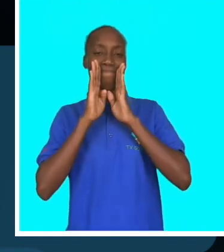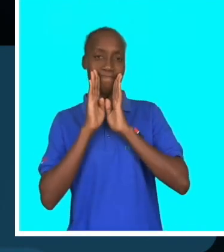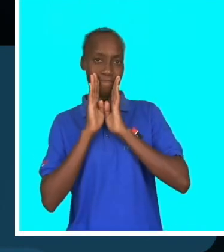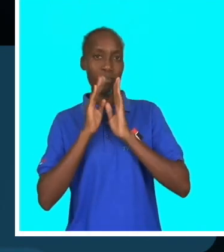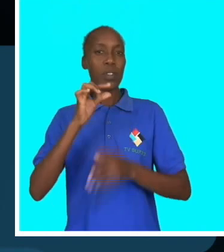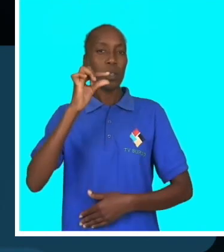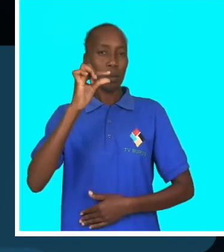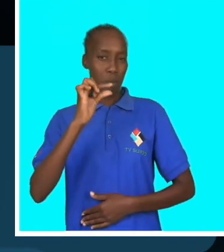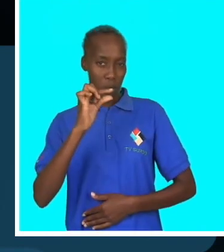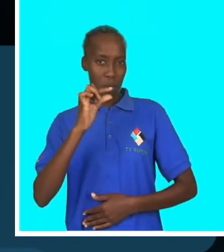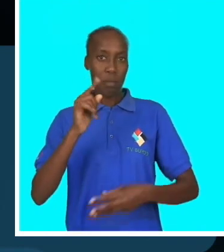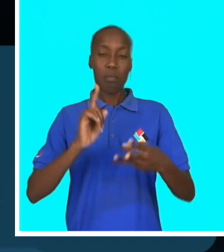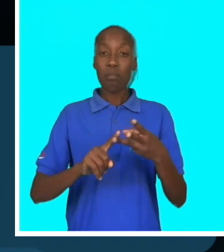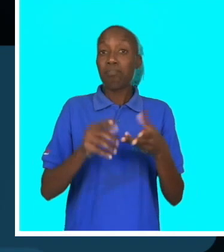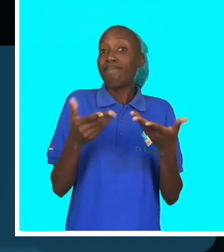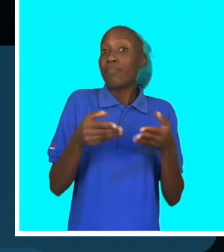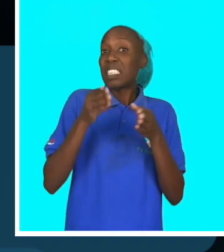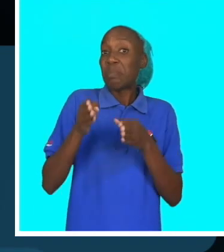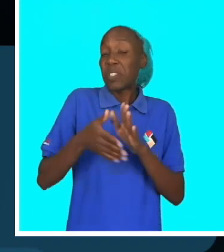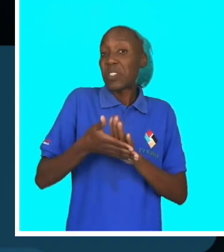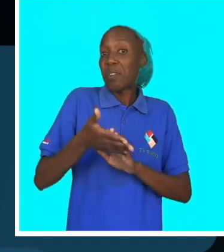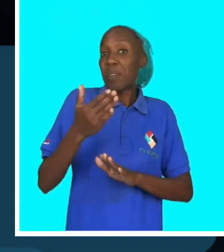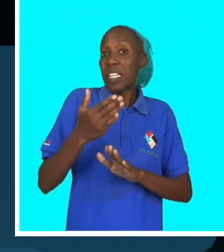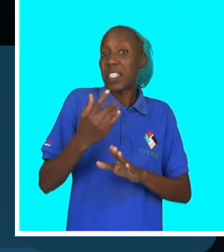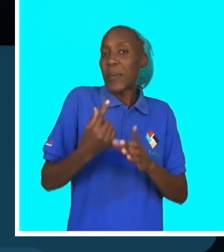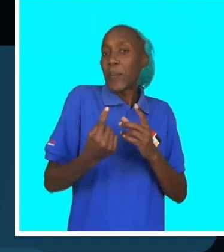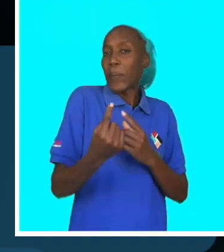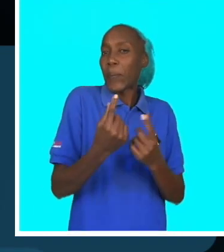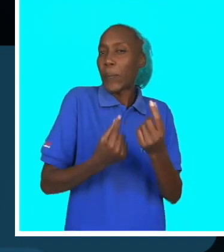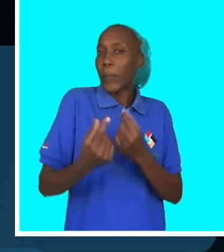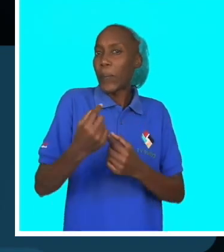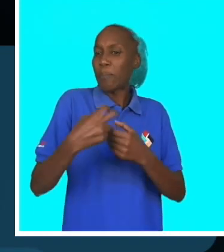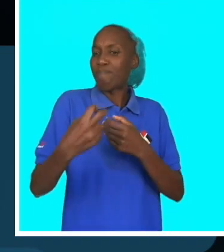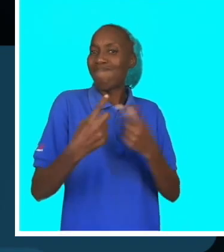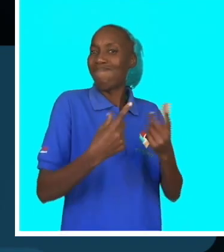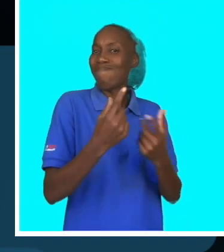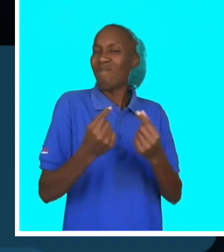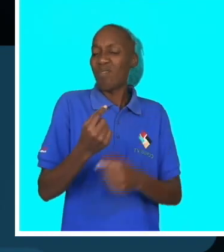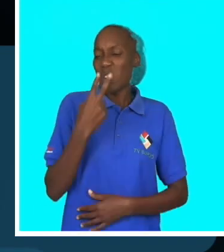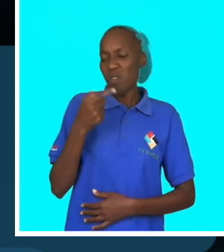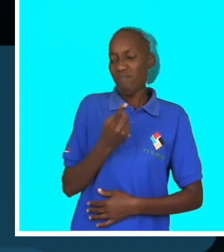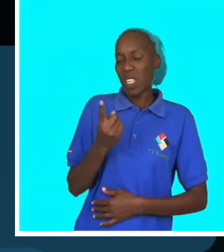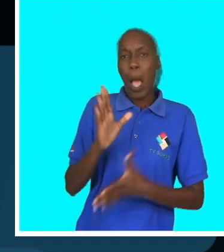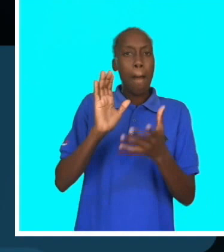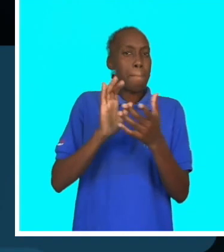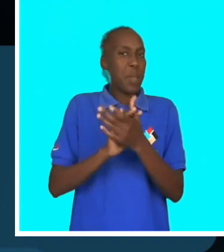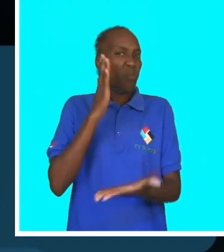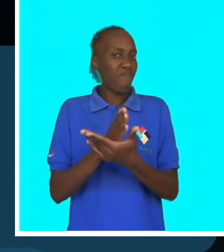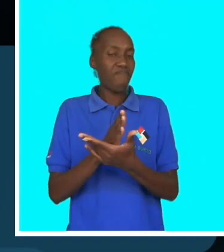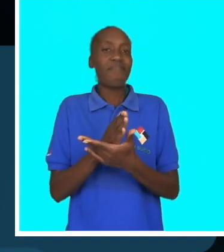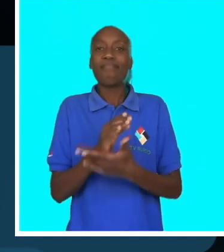triste, mas pronto, se as pessoas afastaram-se, quer dizer que não eram amigos, é assim que eu